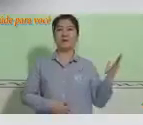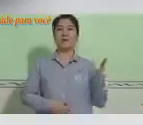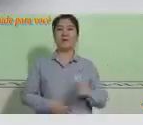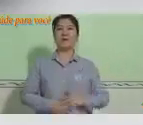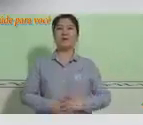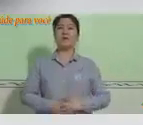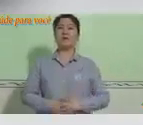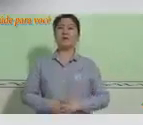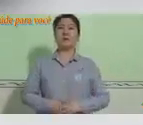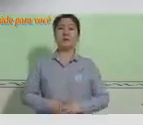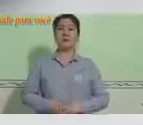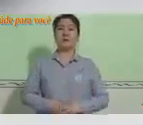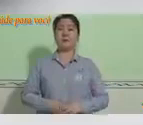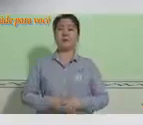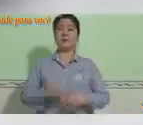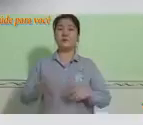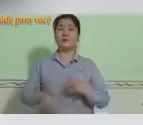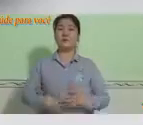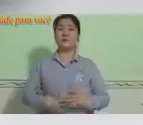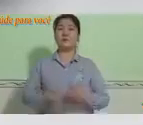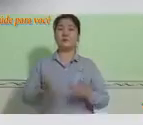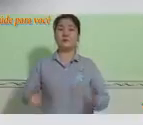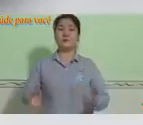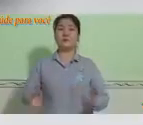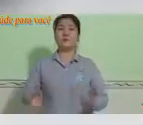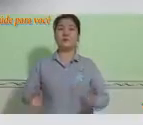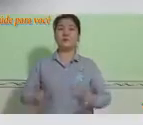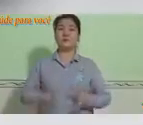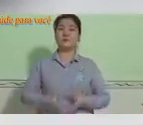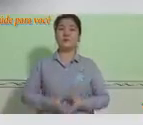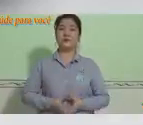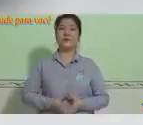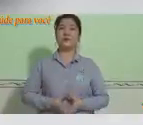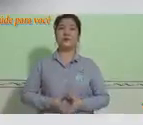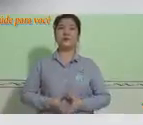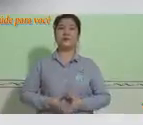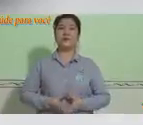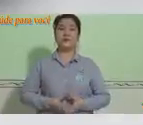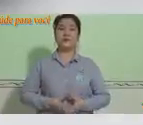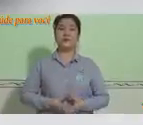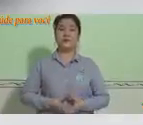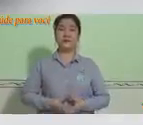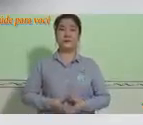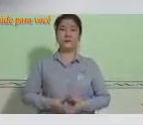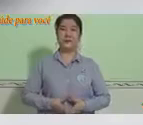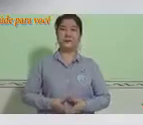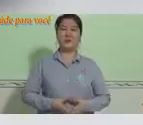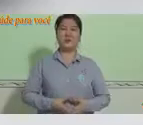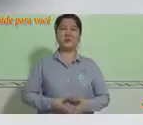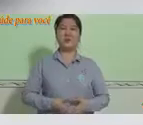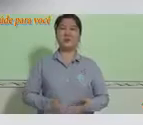CARSTERIZADAPOR surgimento deformigamento ou exensação de agulhas principalmente no polegar, vírgula indicador ou dedo médio.